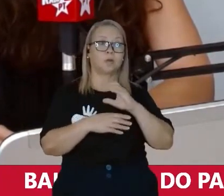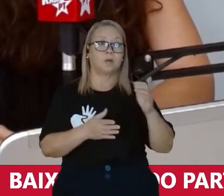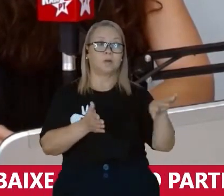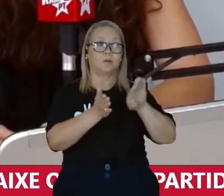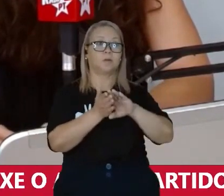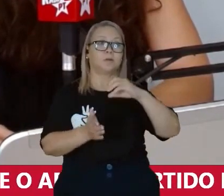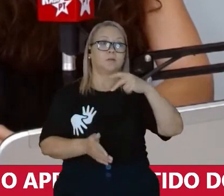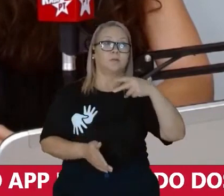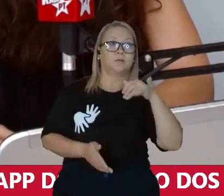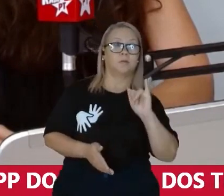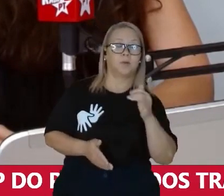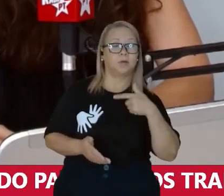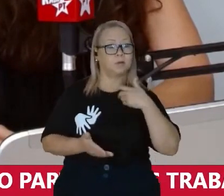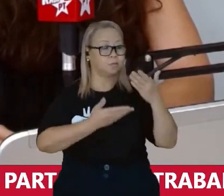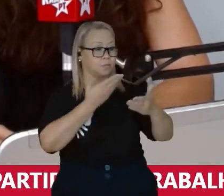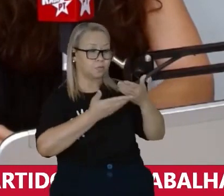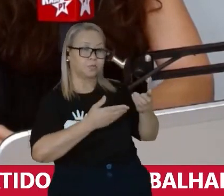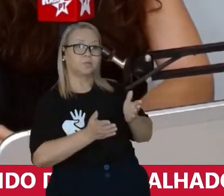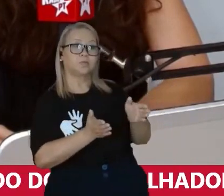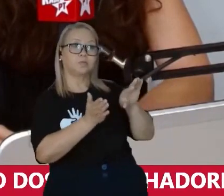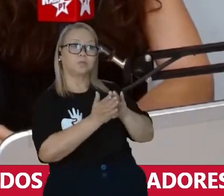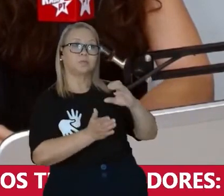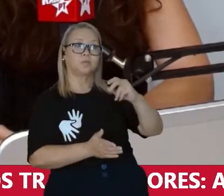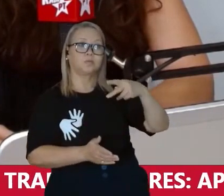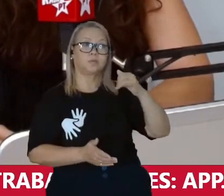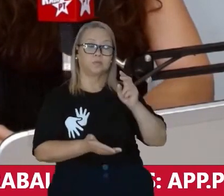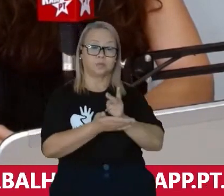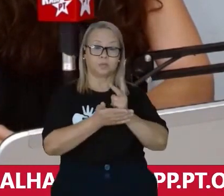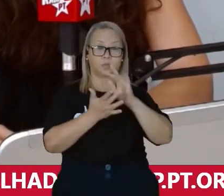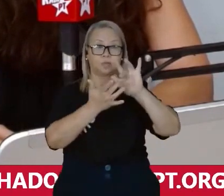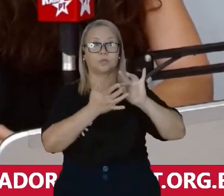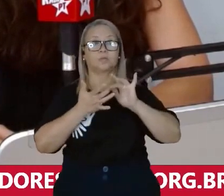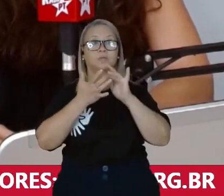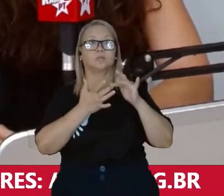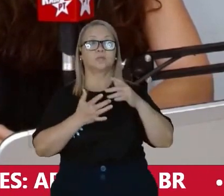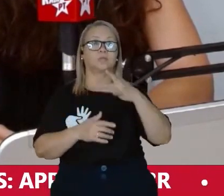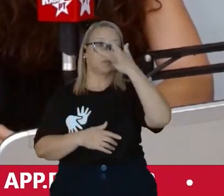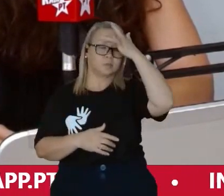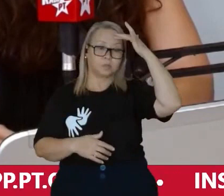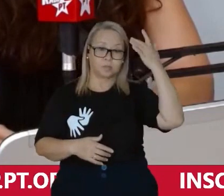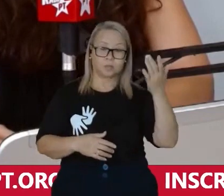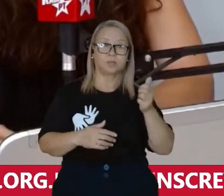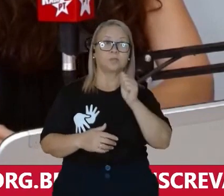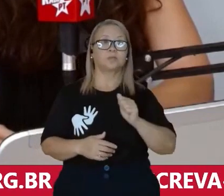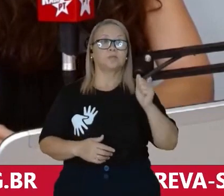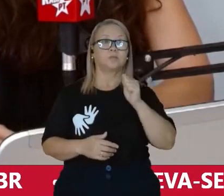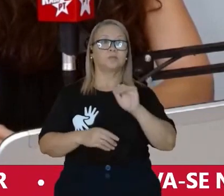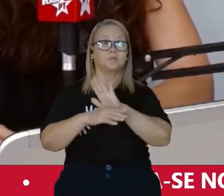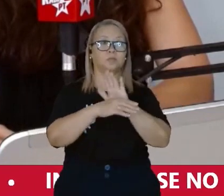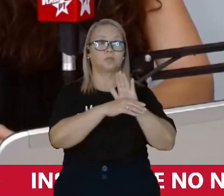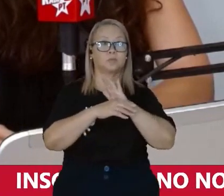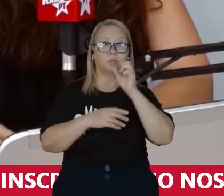a gente fez esse meio de campo aí, porque a gente conseguiu manter esse contato com o pessoal que estava assessorando os